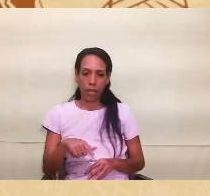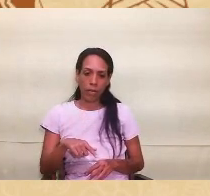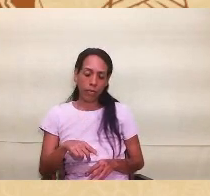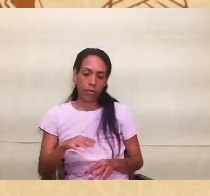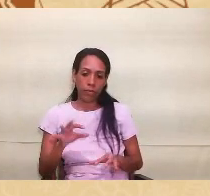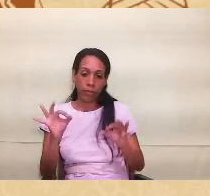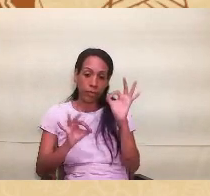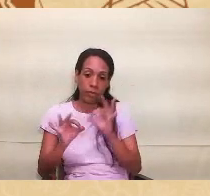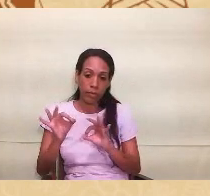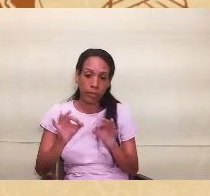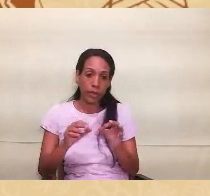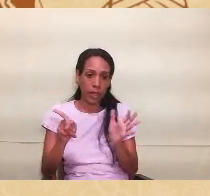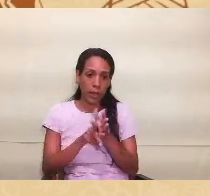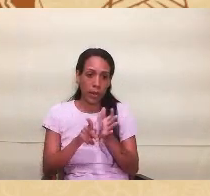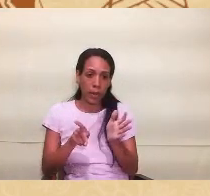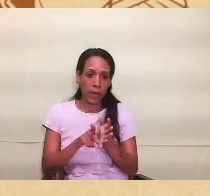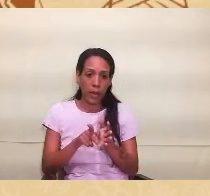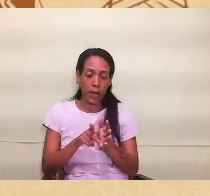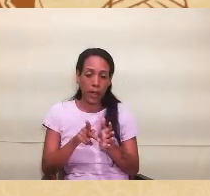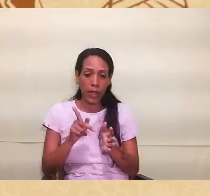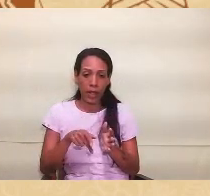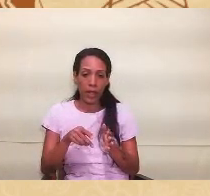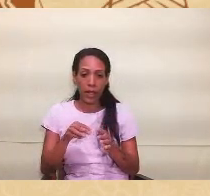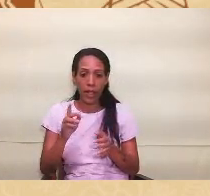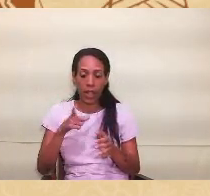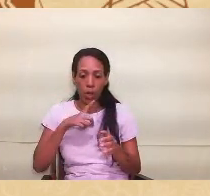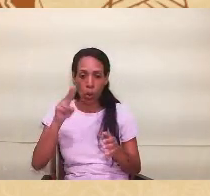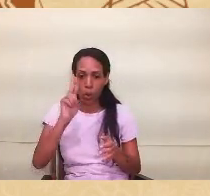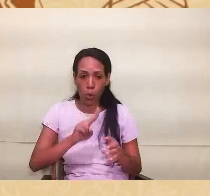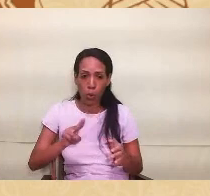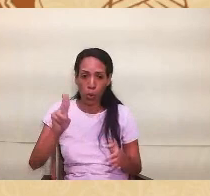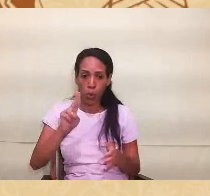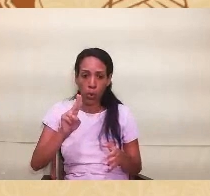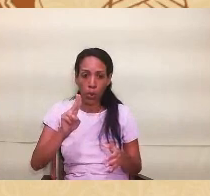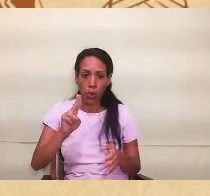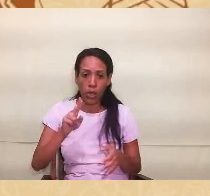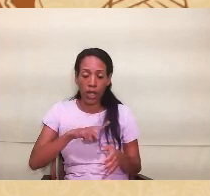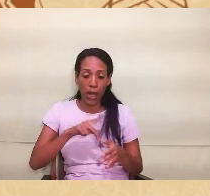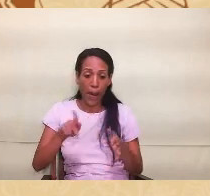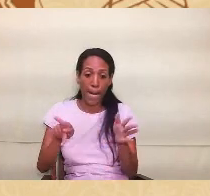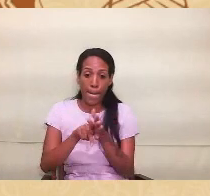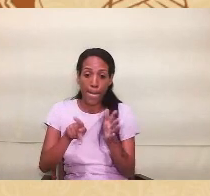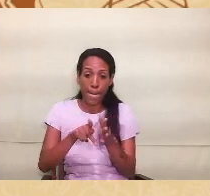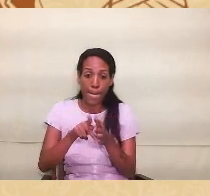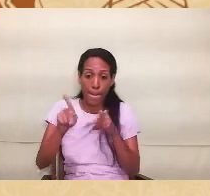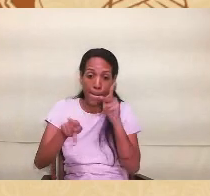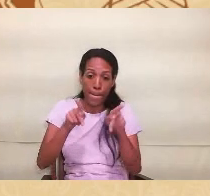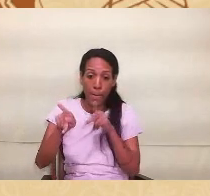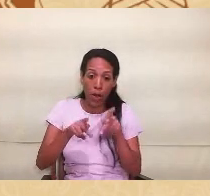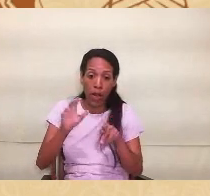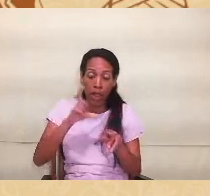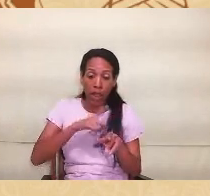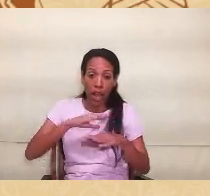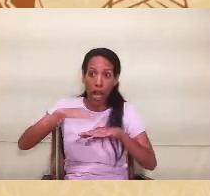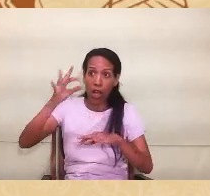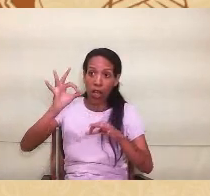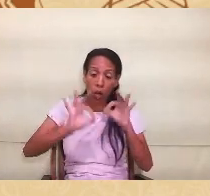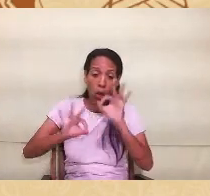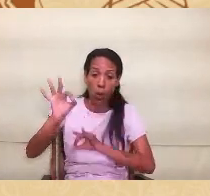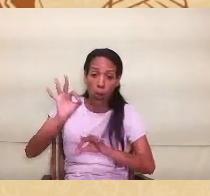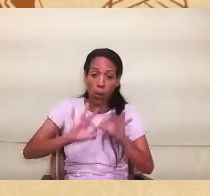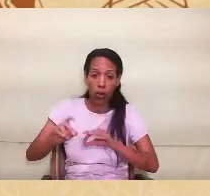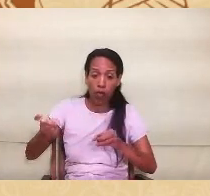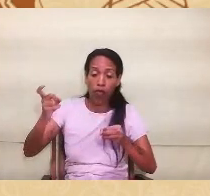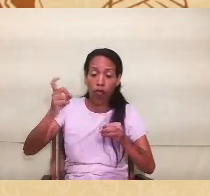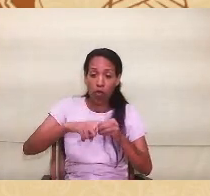Então, nessas situações, os nazis da Colômbia, esses povos têm um alto grau de organização que podem fazer o